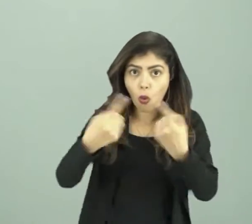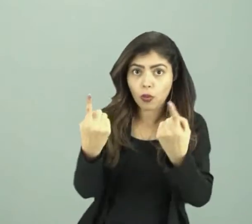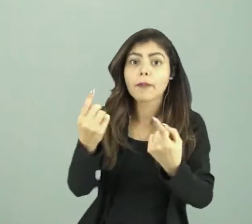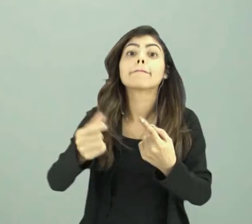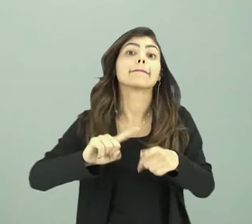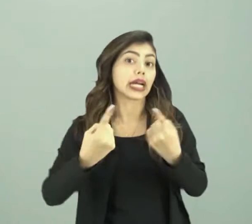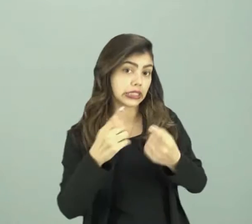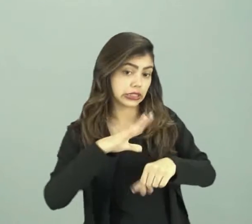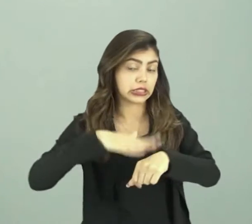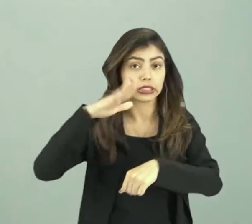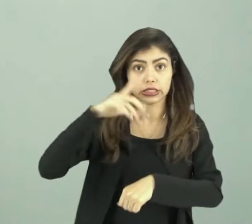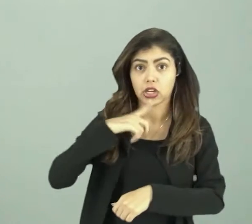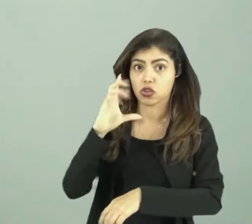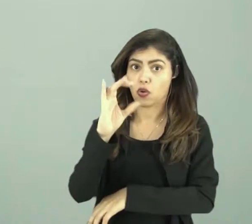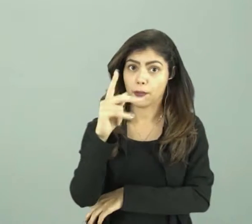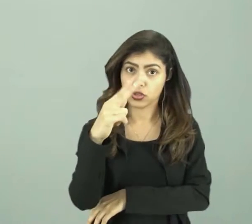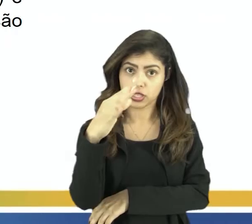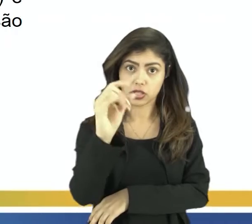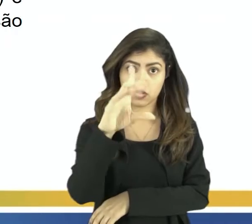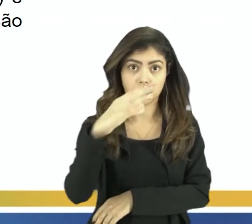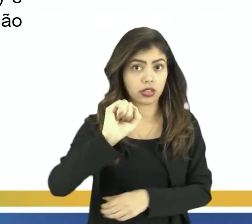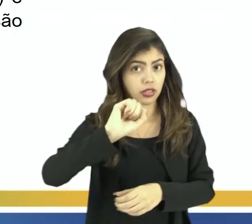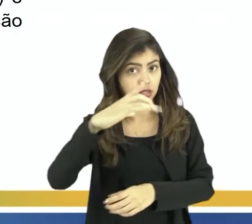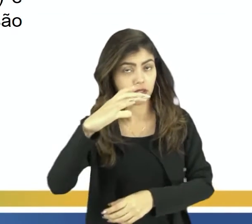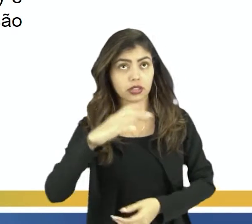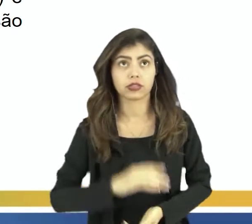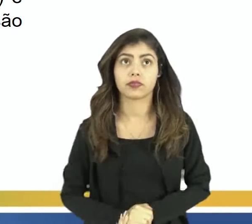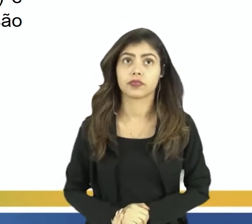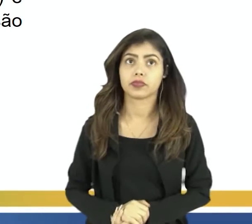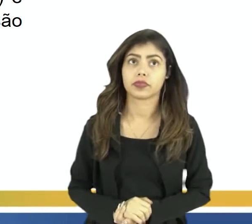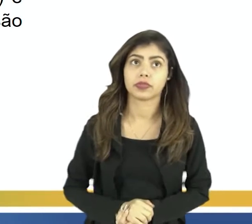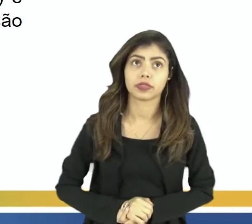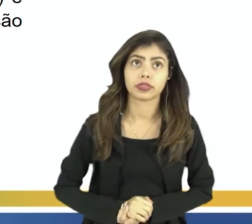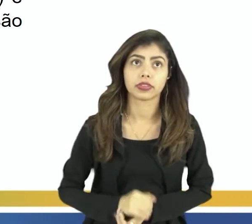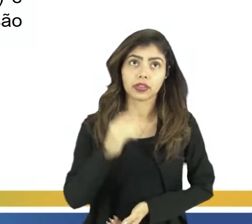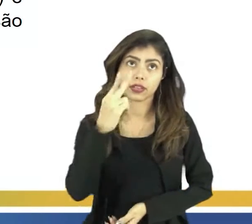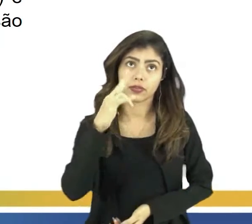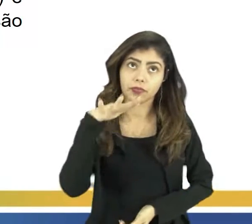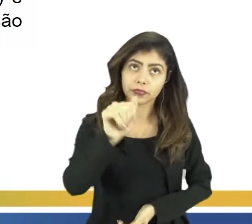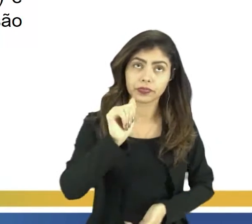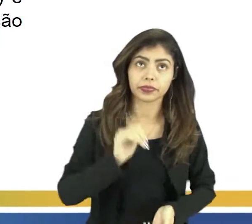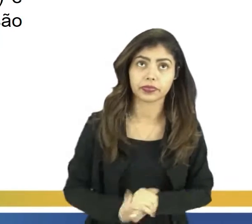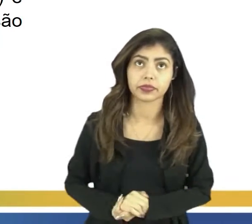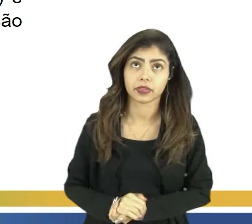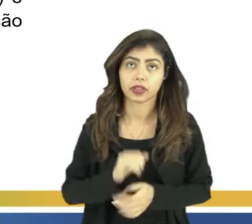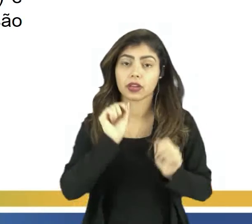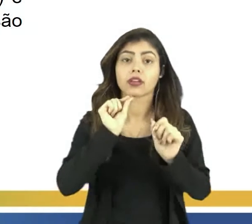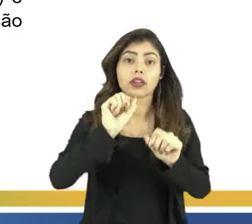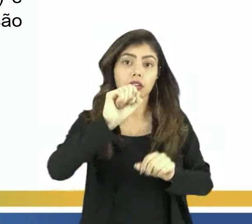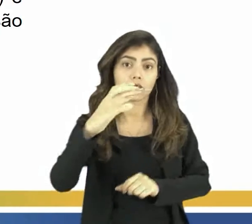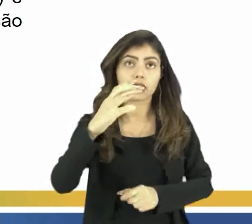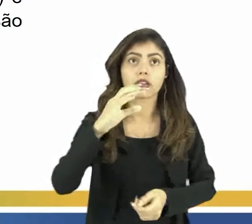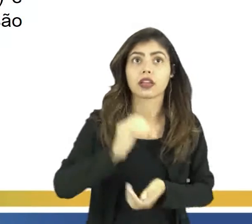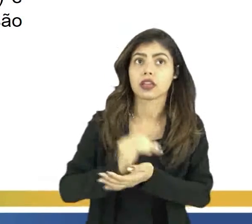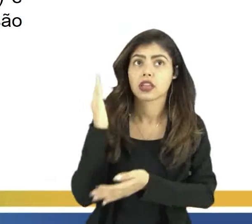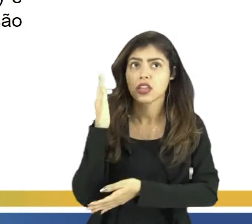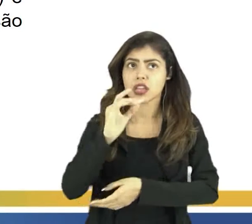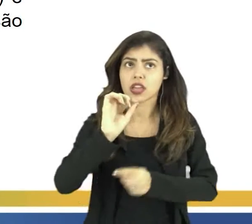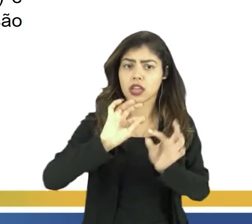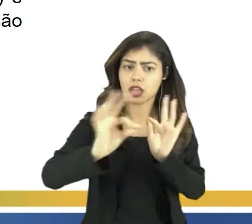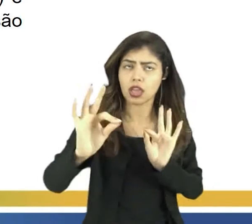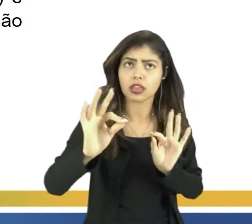tem mais a composição dele, da classificação. Classificação dos prismas. Os prismas são classificados em retos